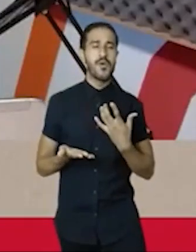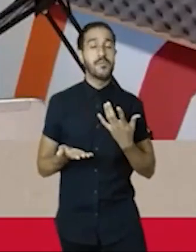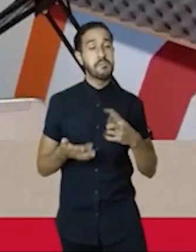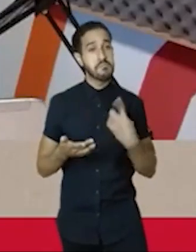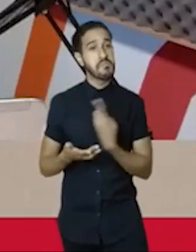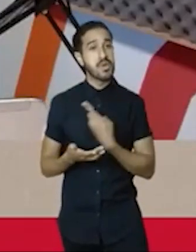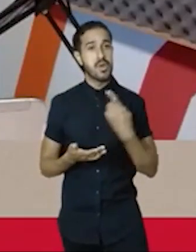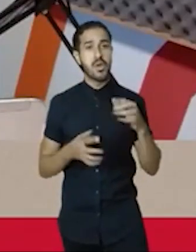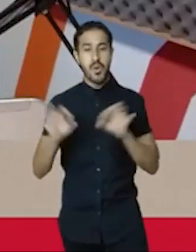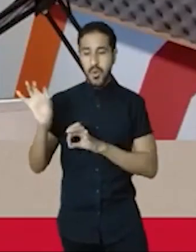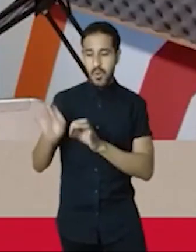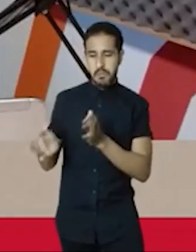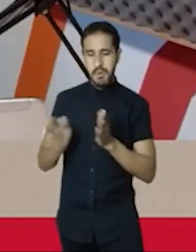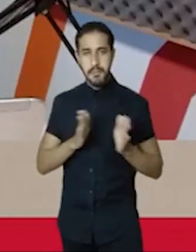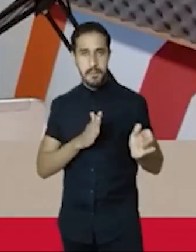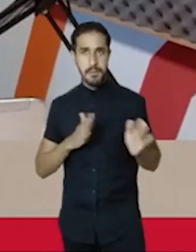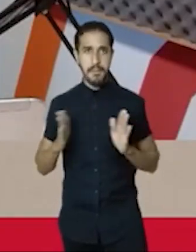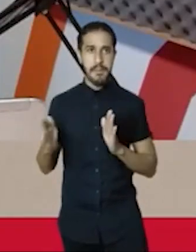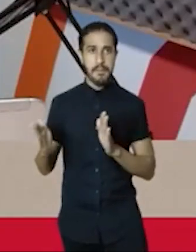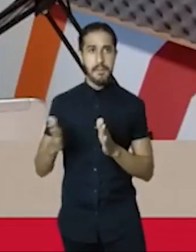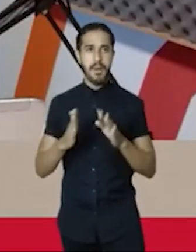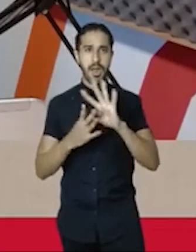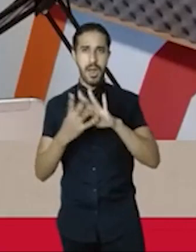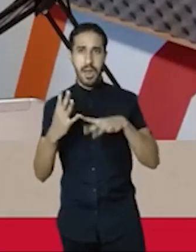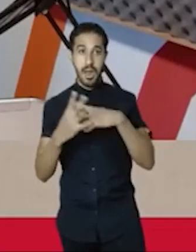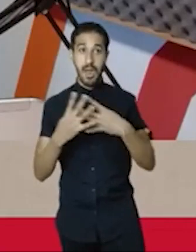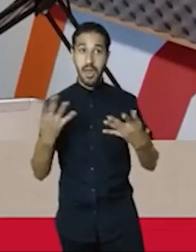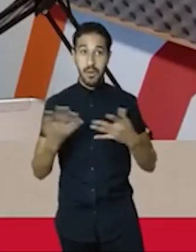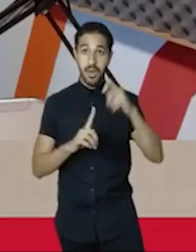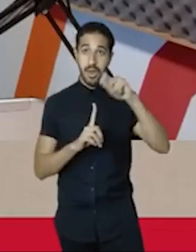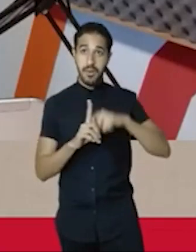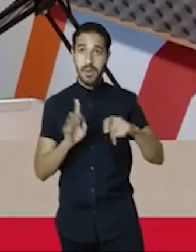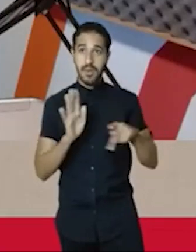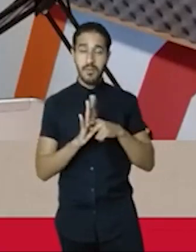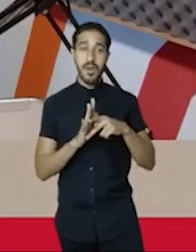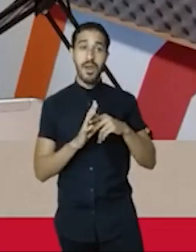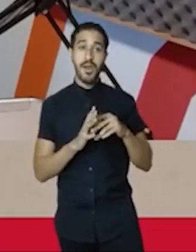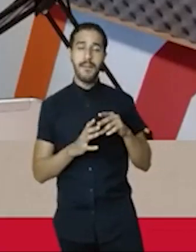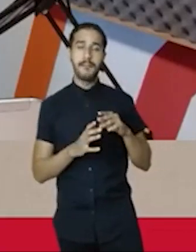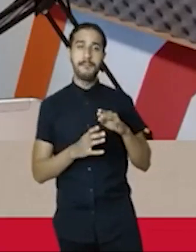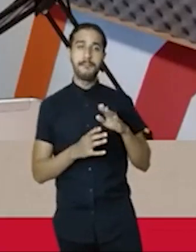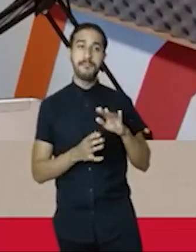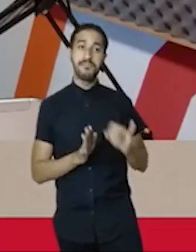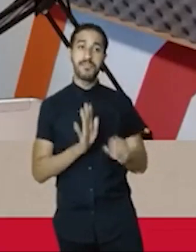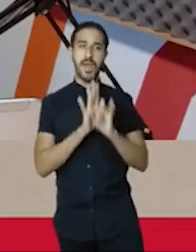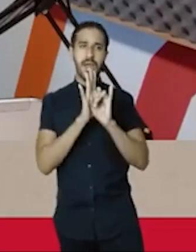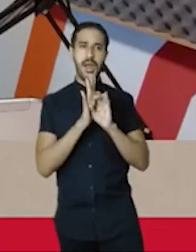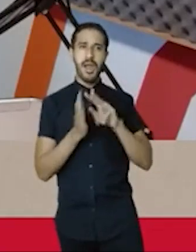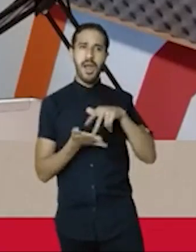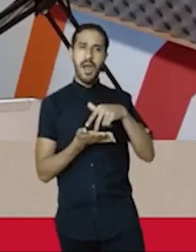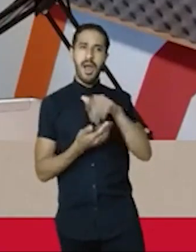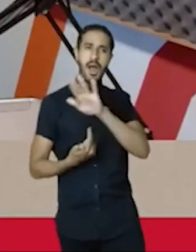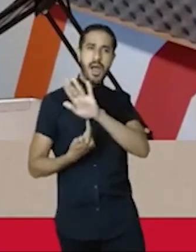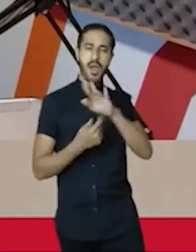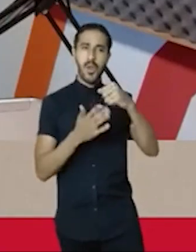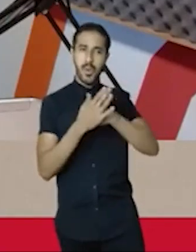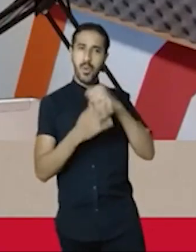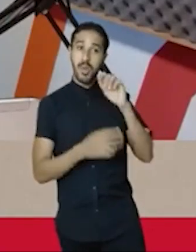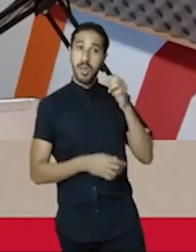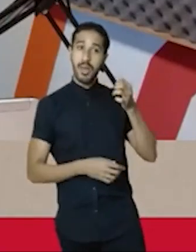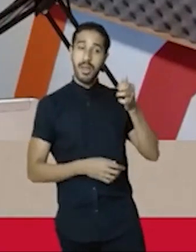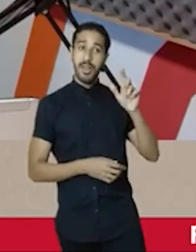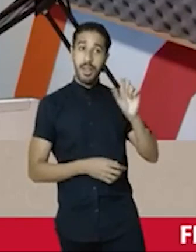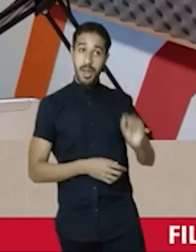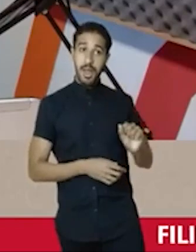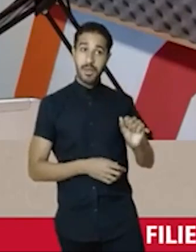a gente organiza as agendas específicas de calendário, nós estamos no mês da visibilidade lésbica, por exemplo. A gente tem